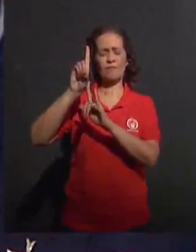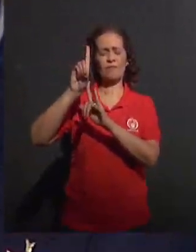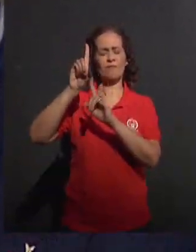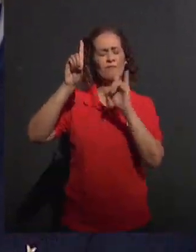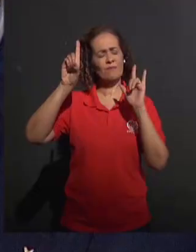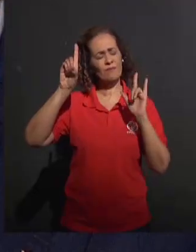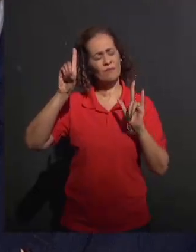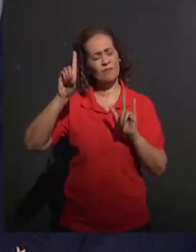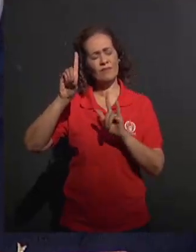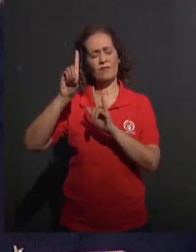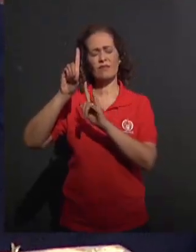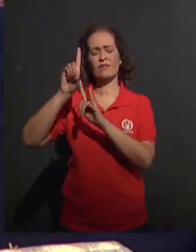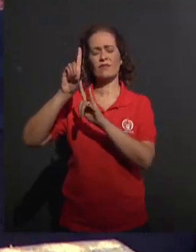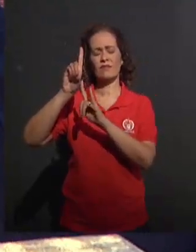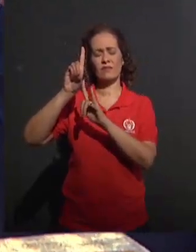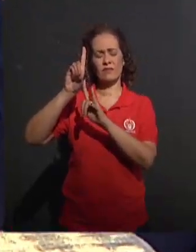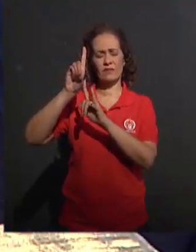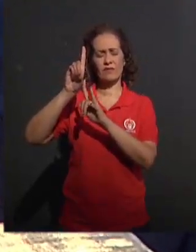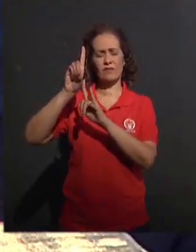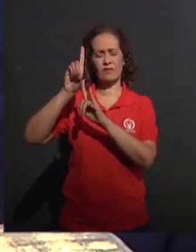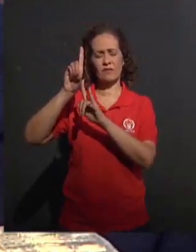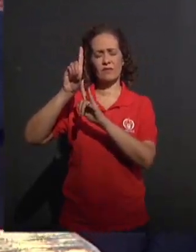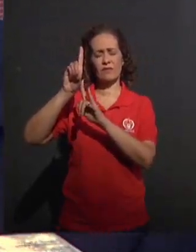te amamos.